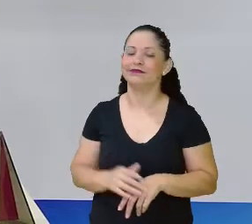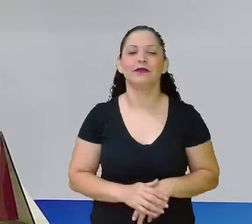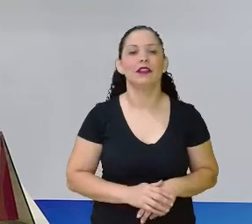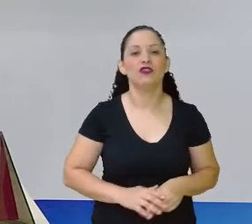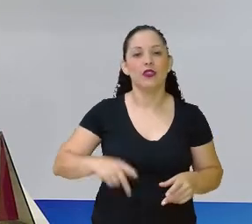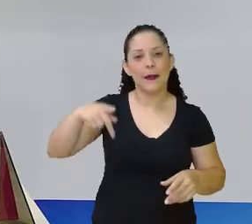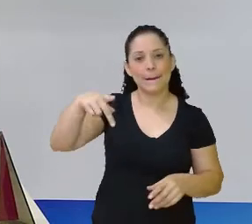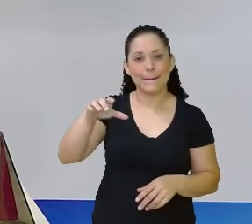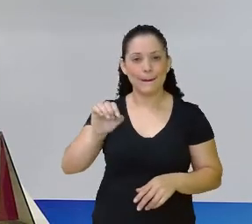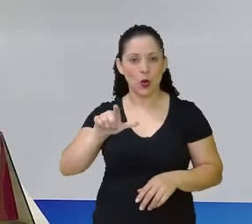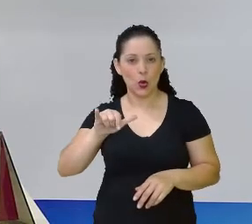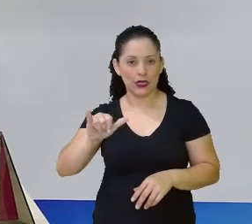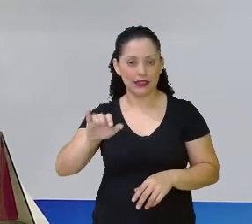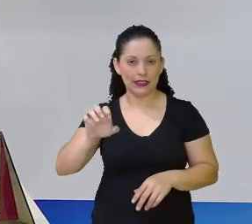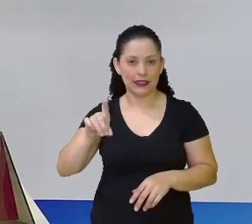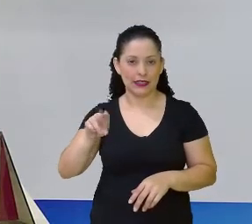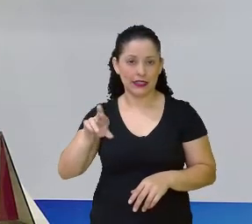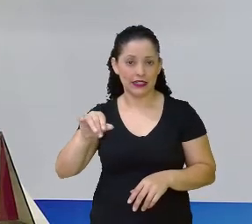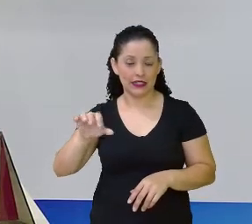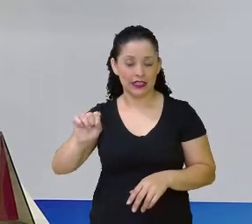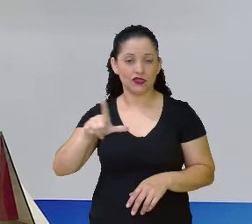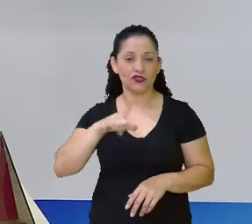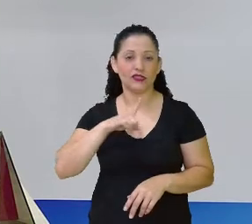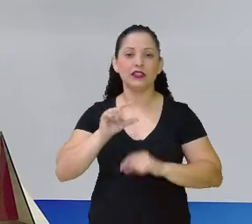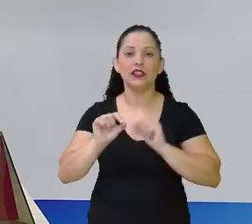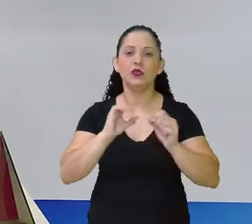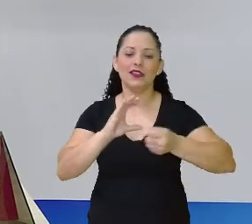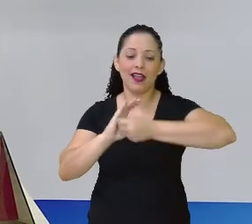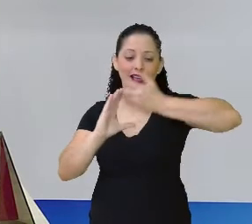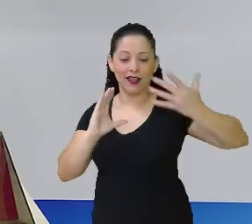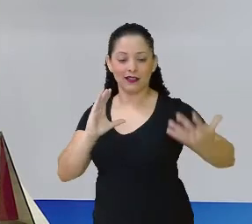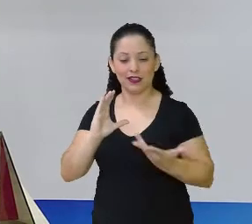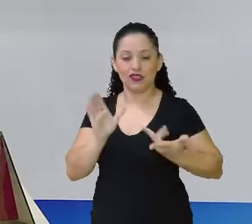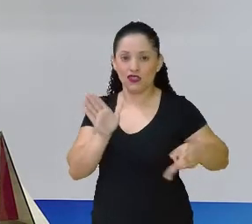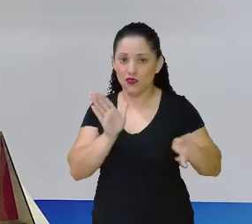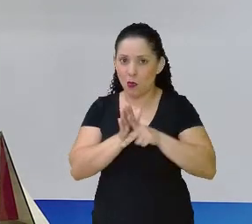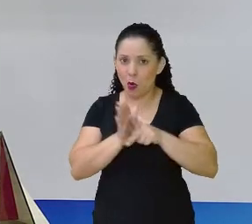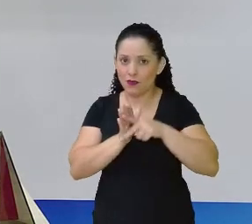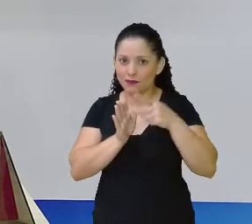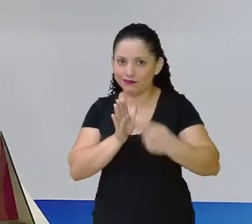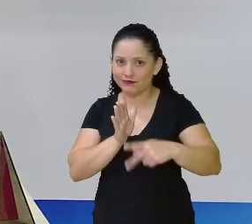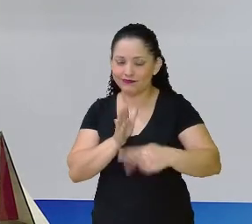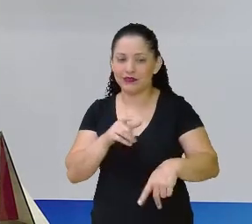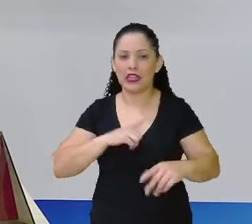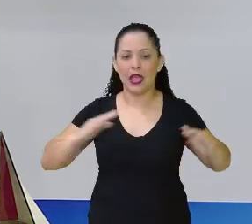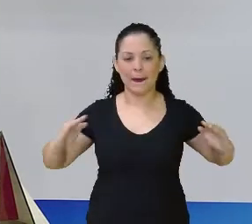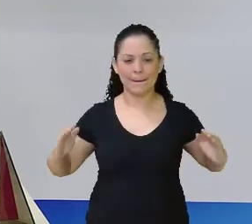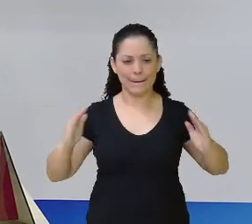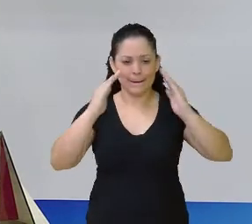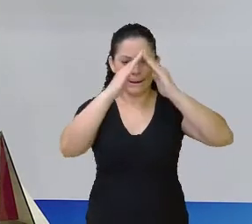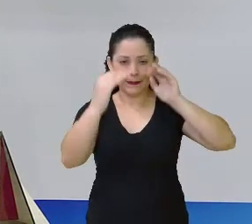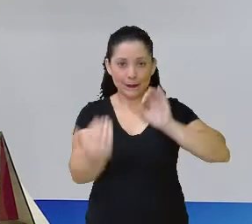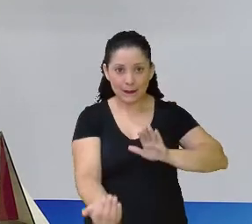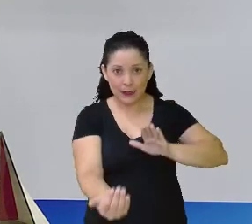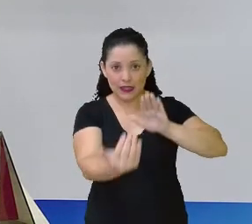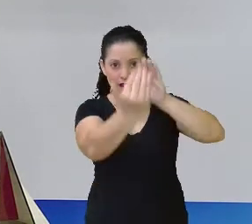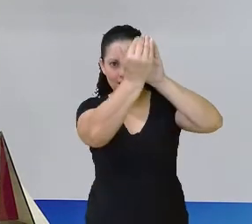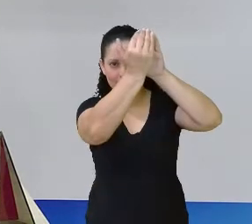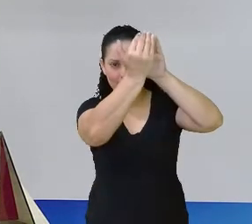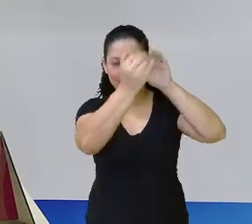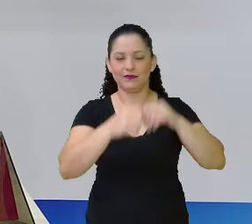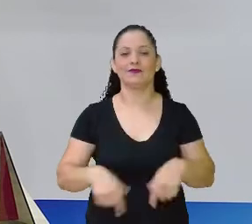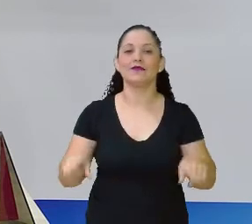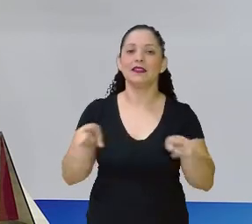têm algumas especificidades, eles têm algumas características. Eu tenho as pirâmides, eu tenho, por